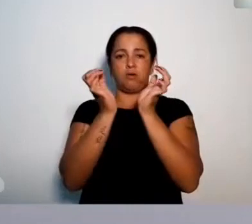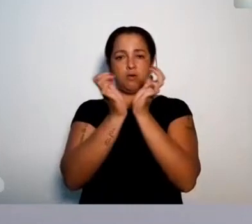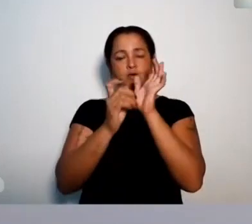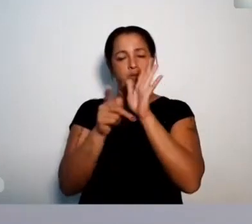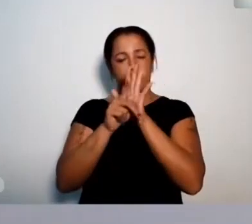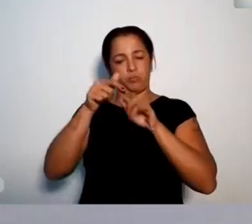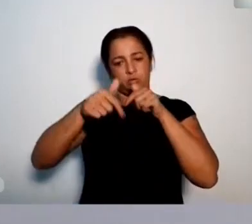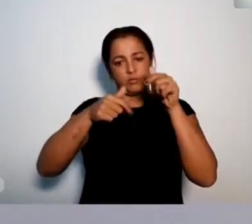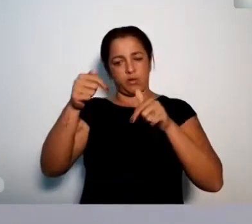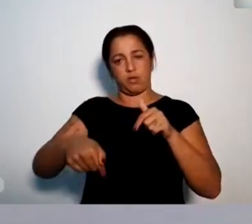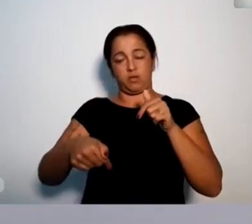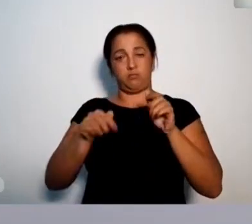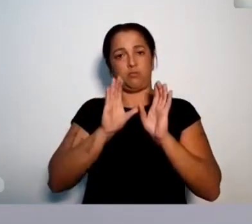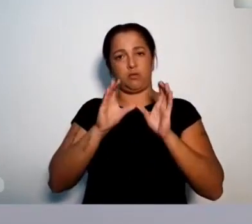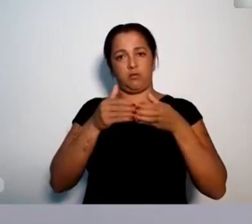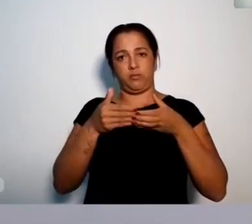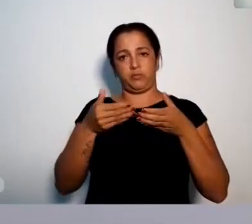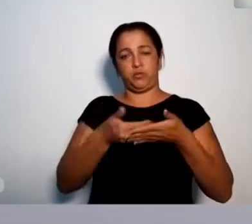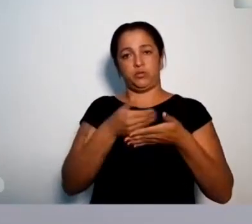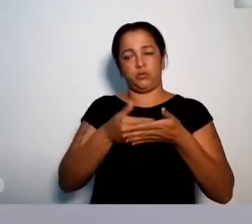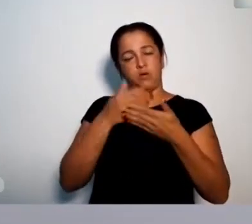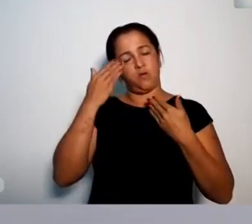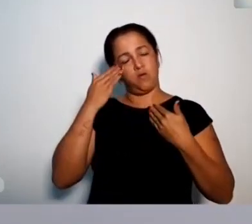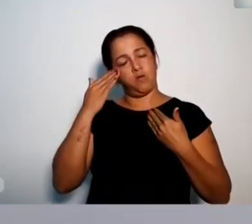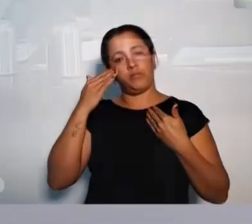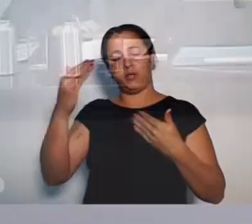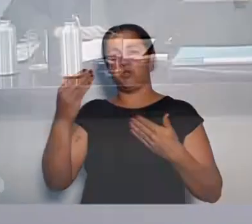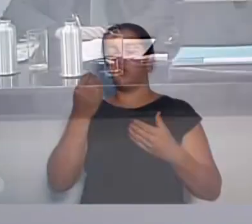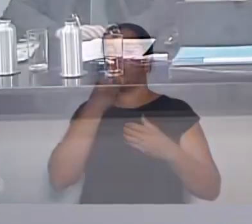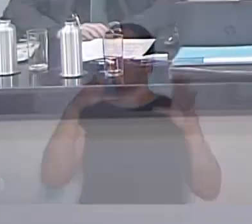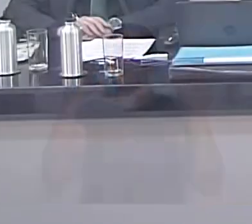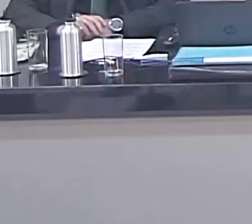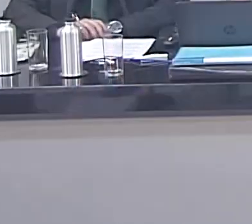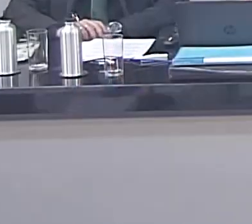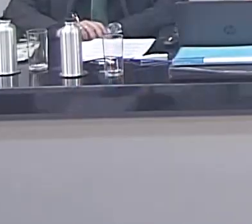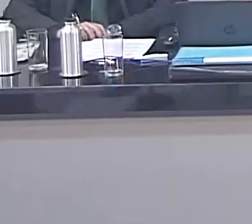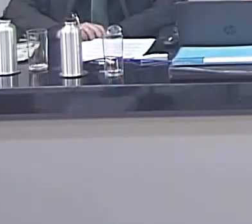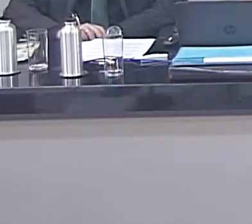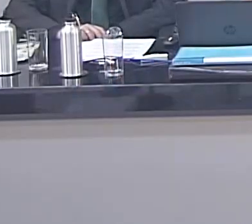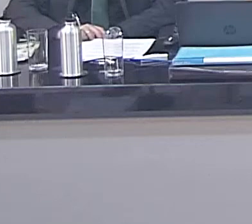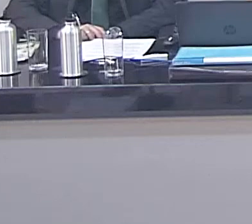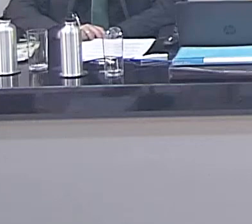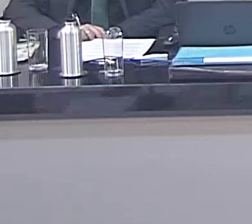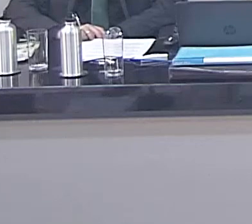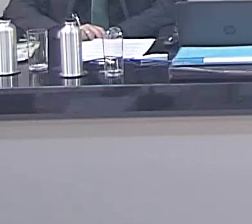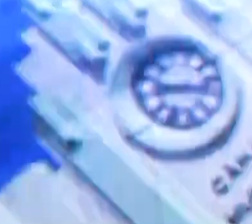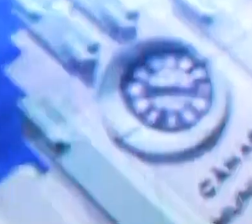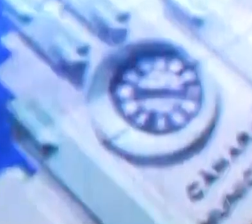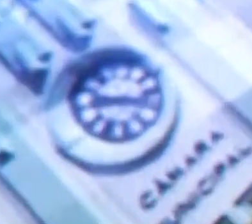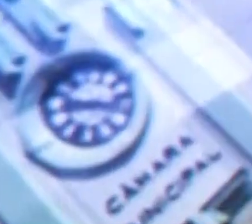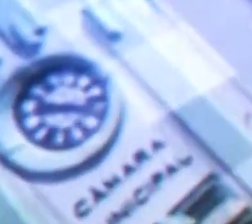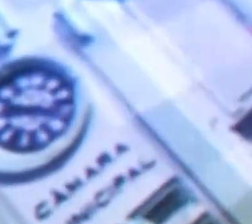Municipal. Muito obrigado, uma boa noite a todos. Está encerrada a presente sessão.